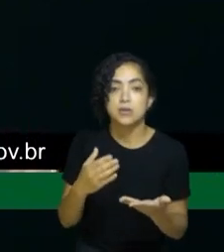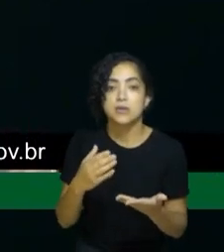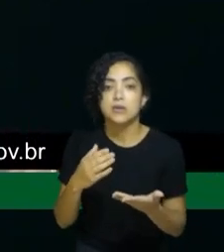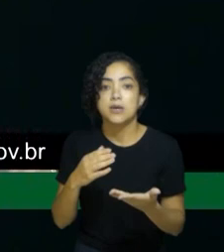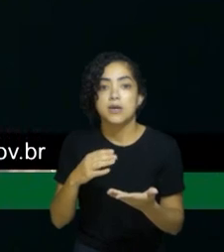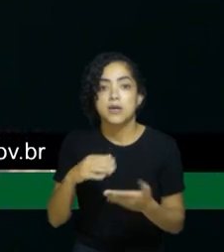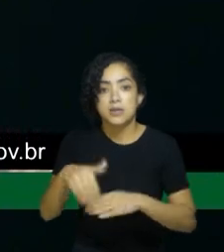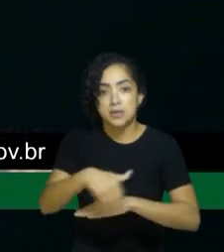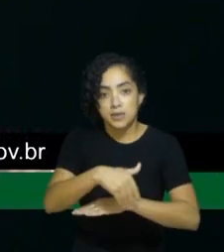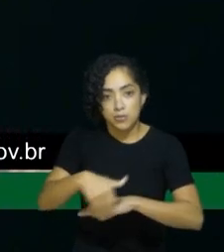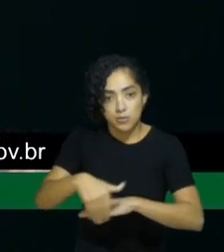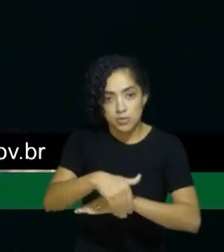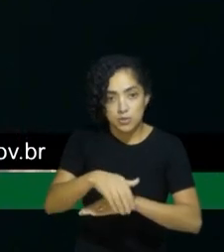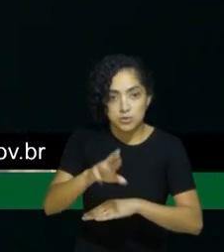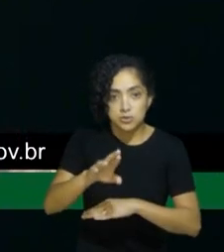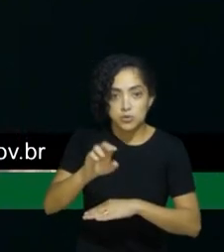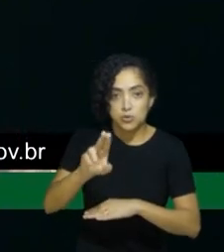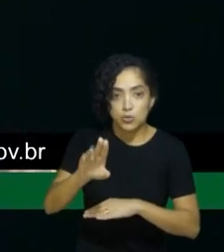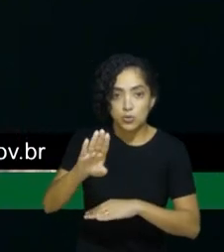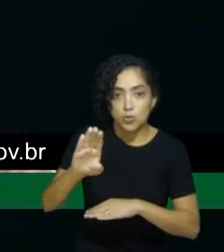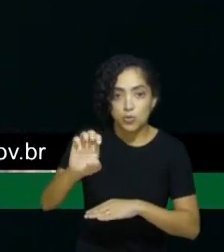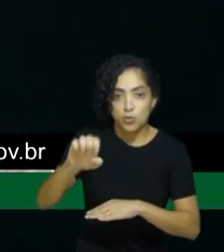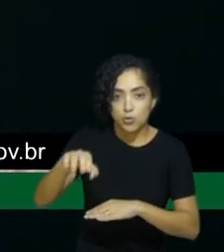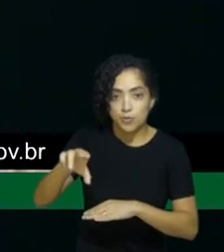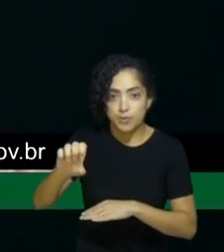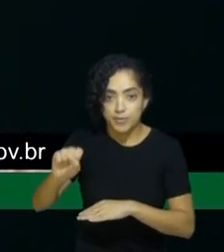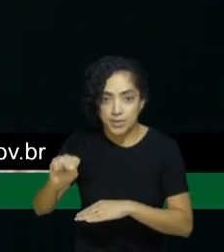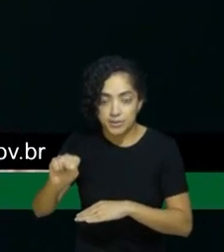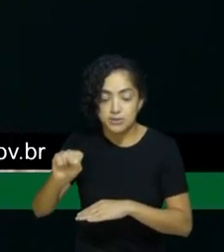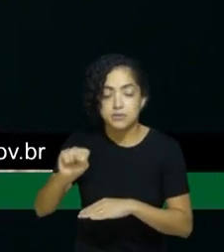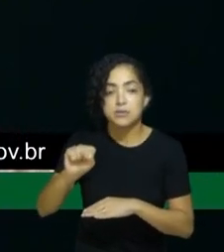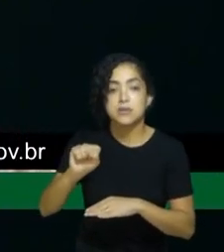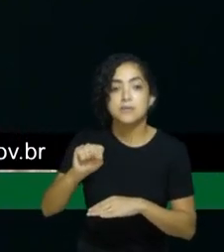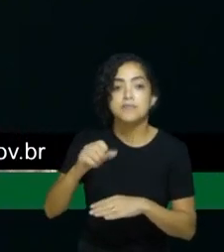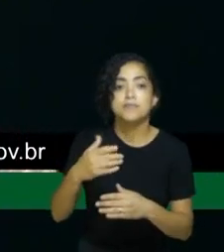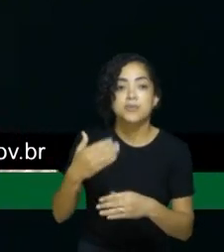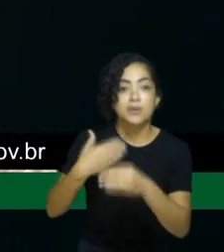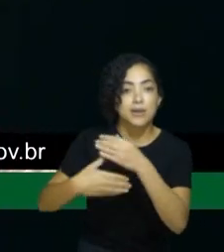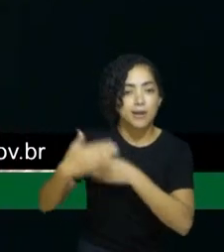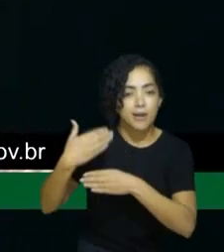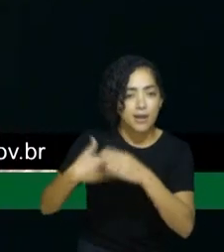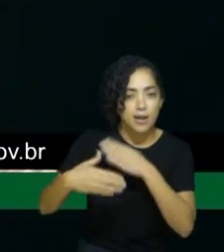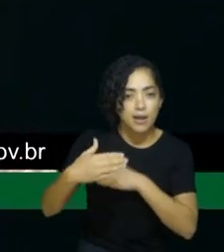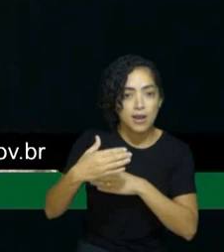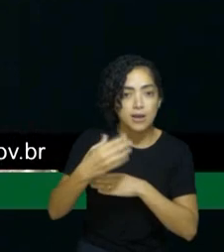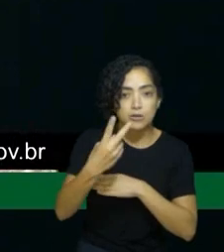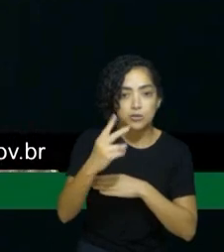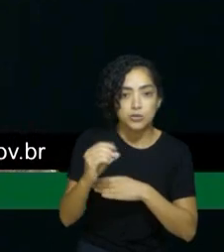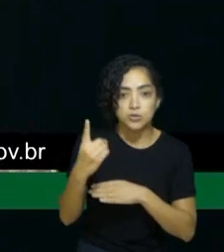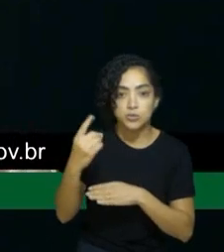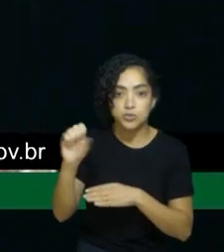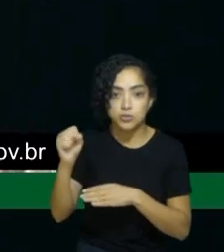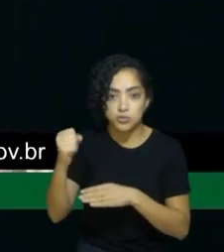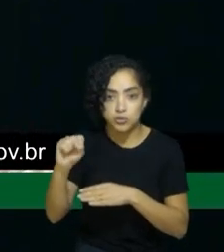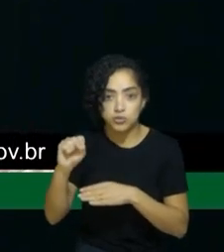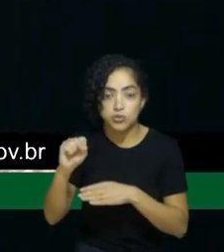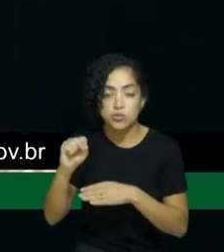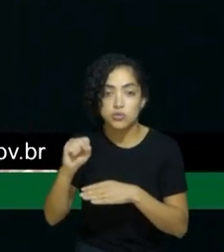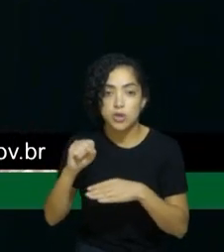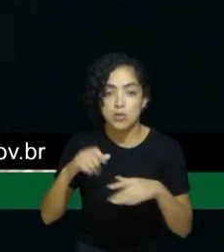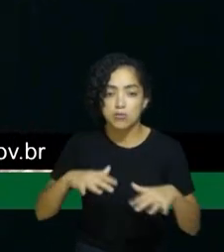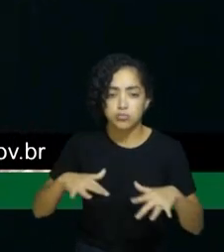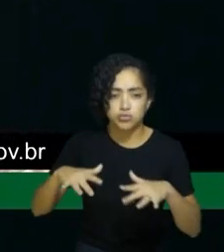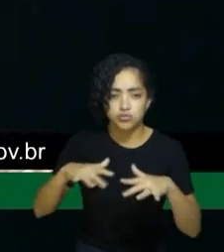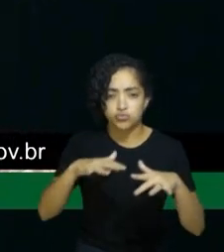também a Rua Rubens Pacheco em 2018 portanto há 6 anos quando deu uma enxurrada muito forte